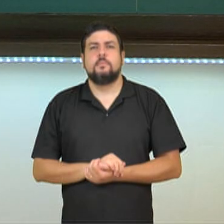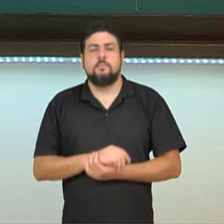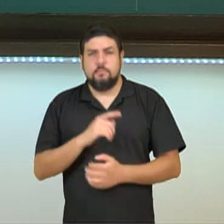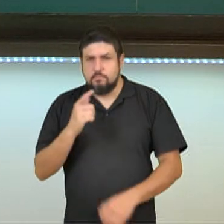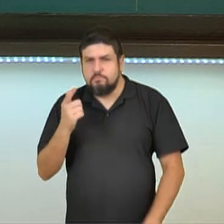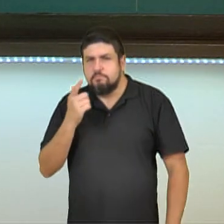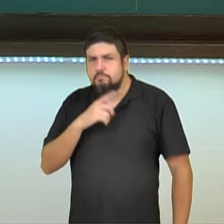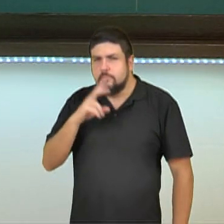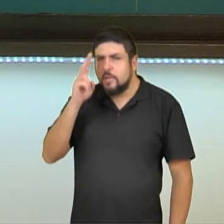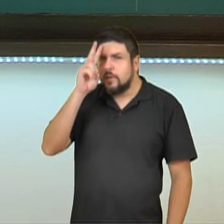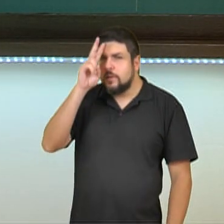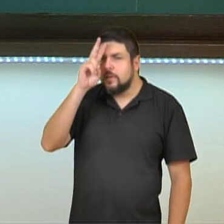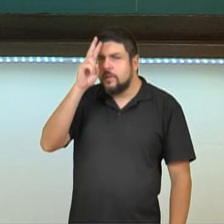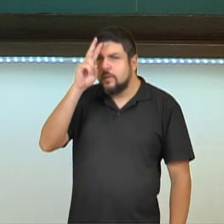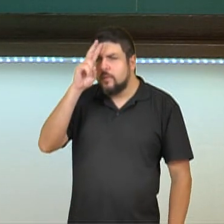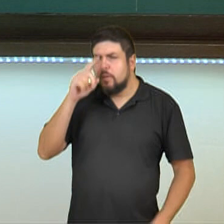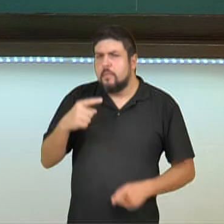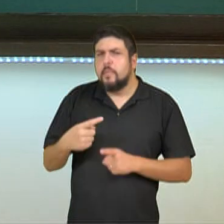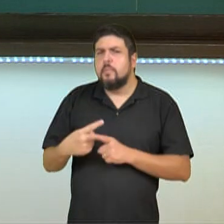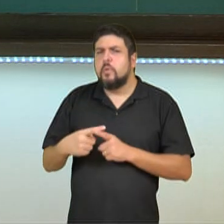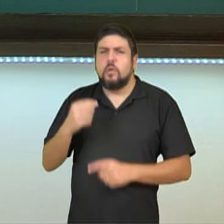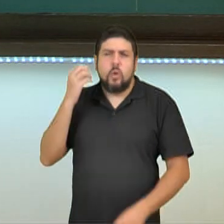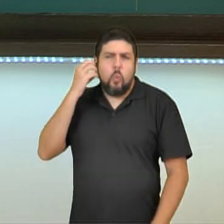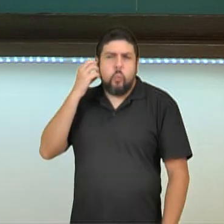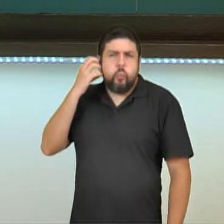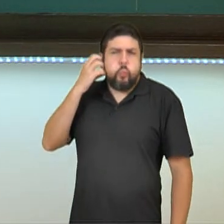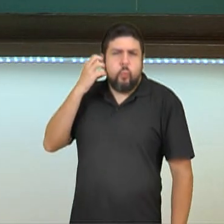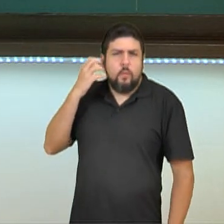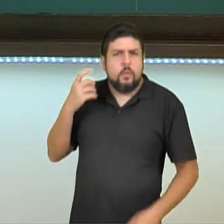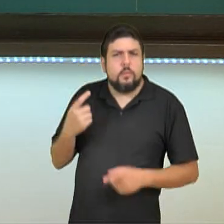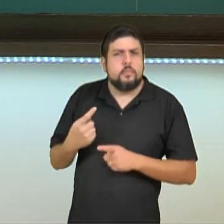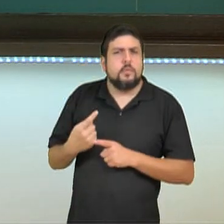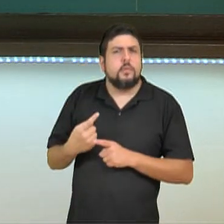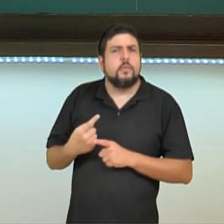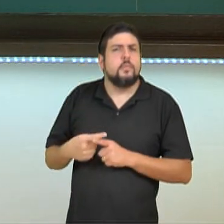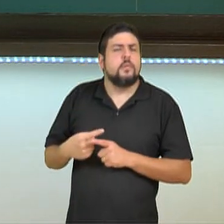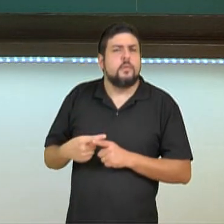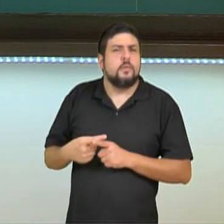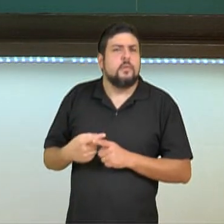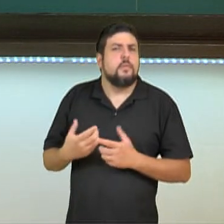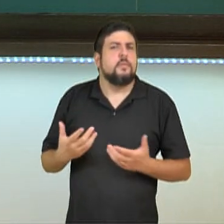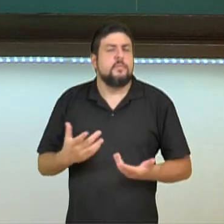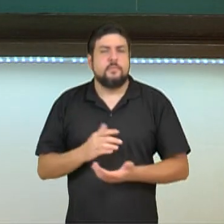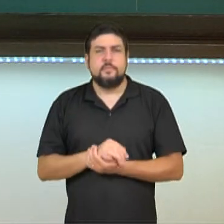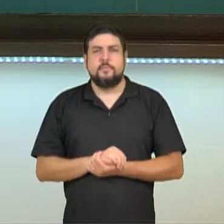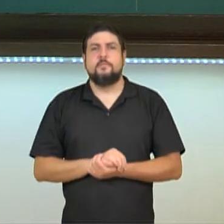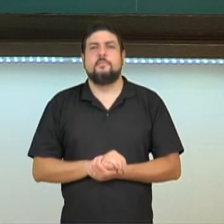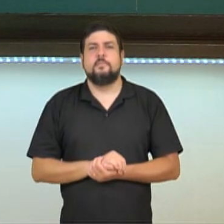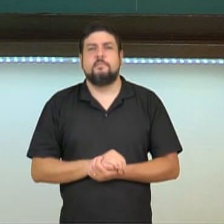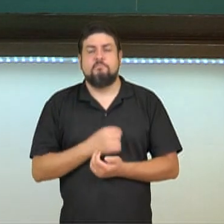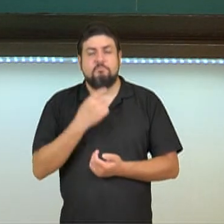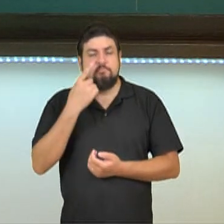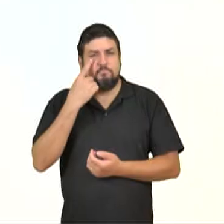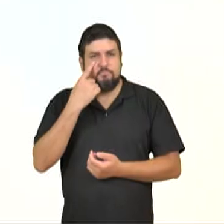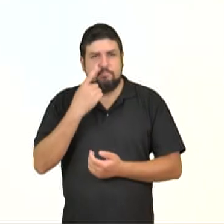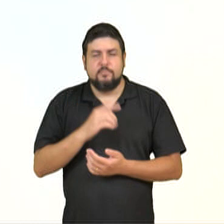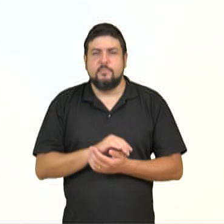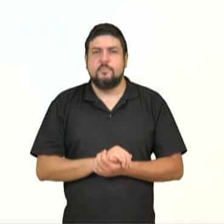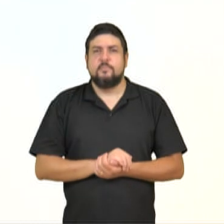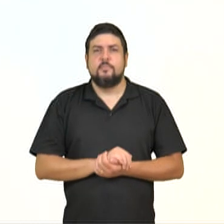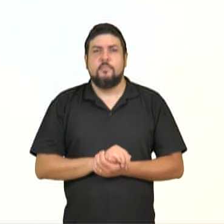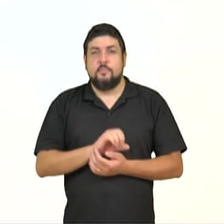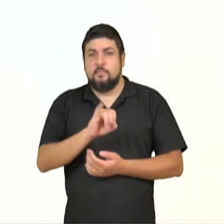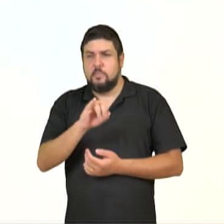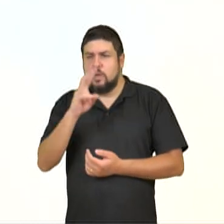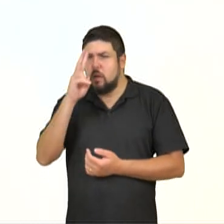Conseguiu lembrar por que acontece esse inchaço, a formação dessas ínguas? Então vamos ver se você lembrou ou